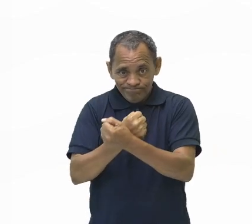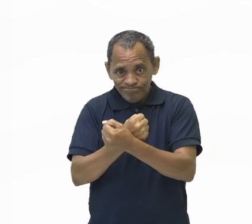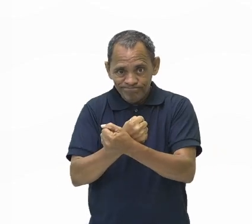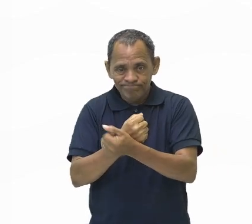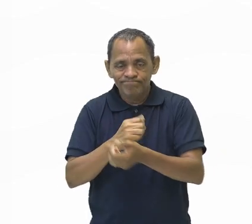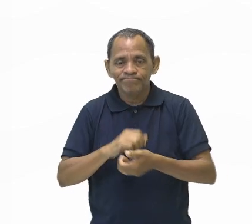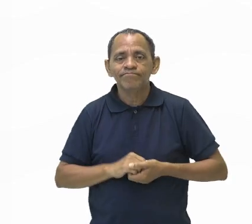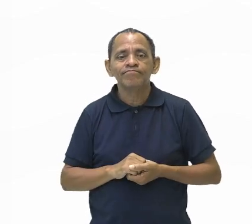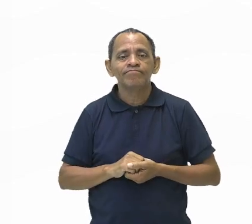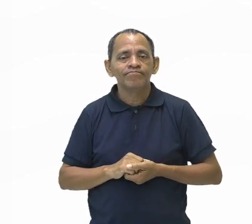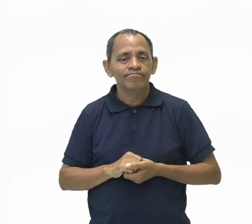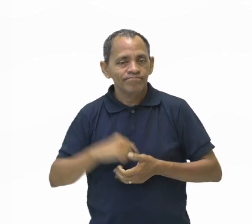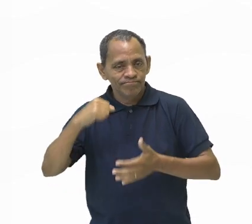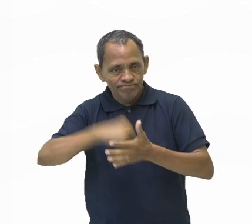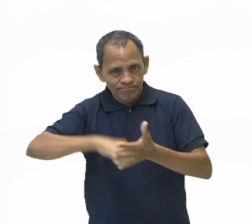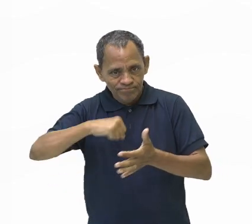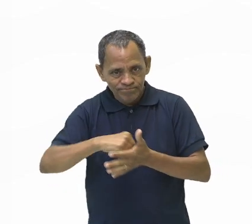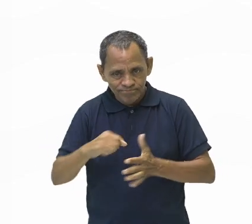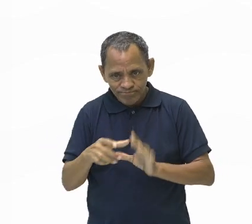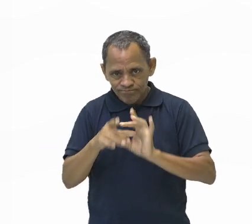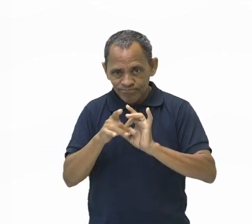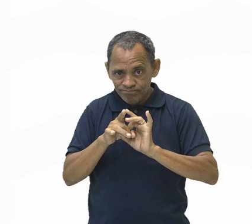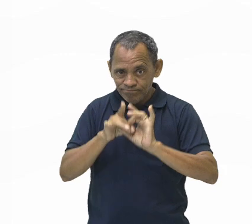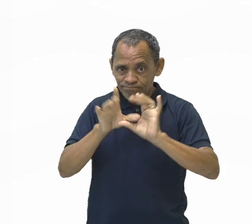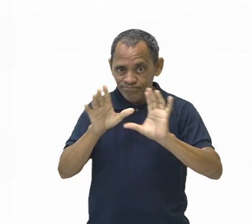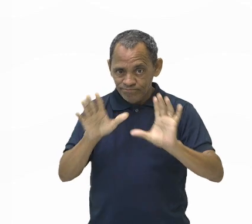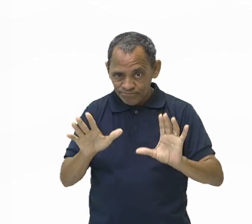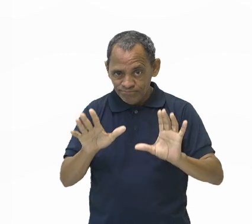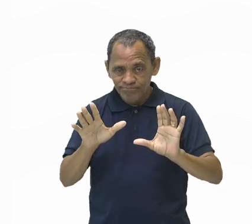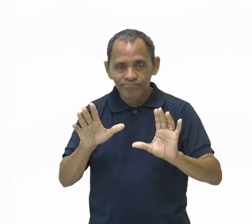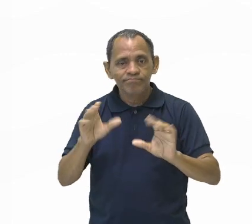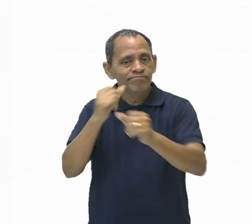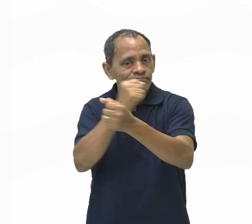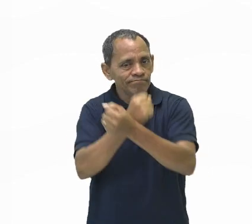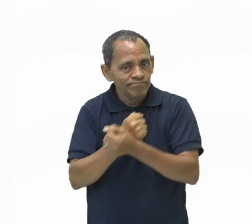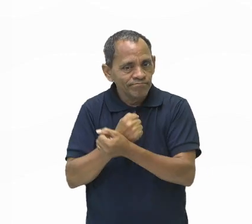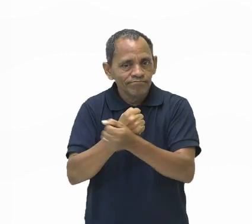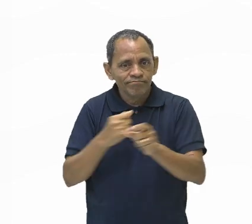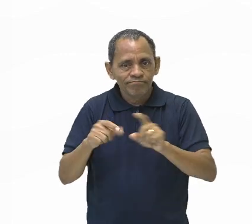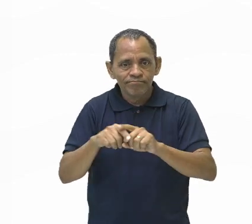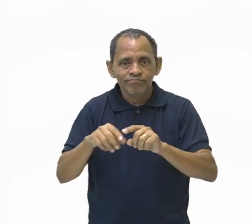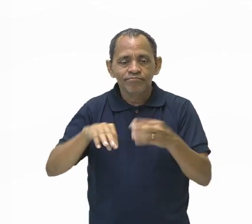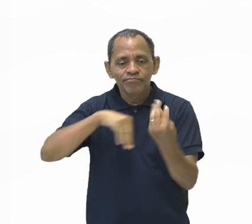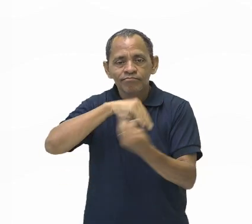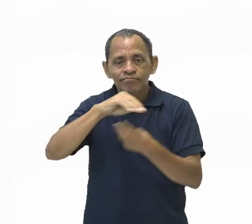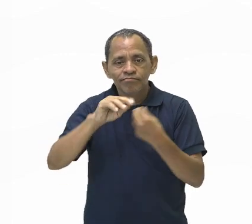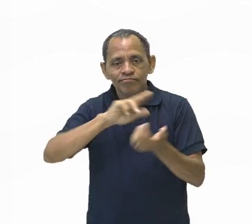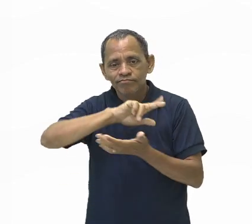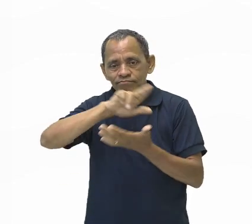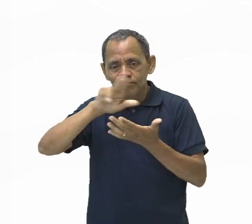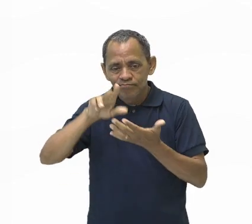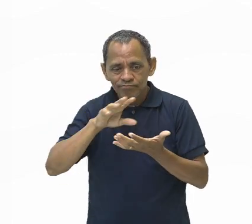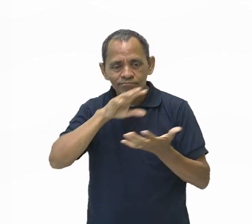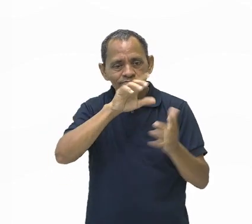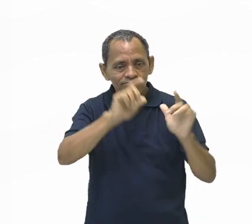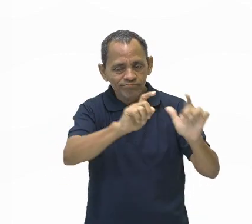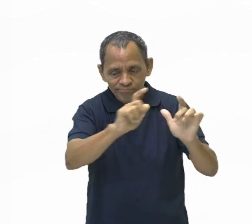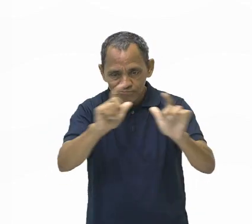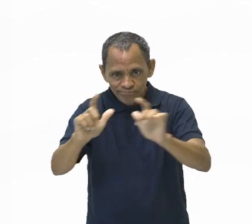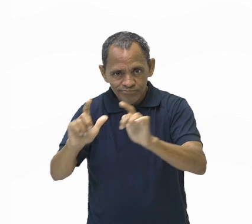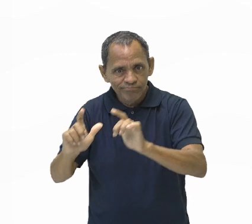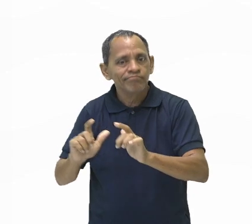promove a luta pela libertação dos escravizados, envolveu diversos setores da sociedade,